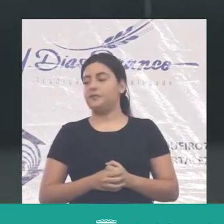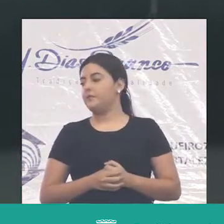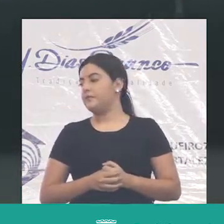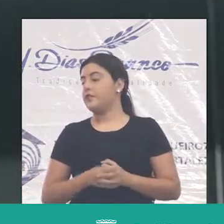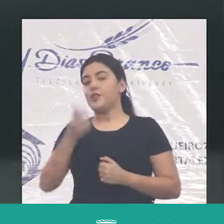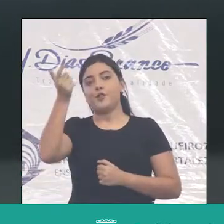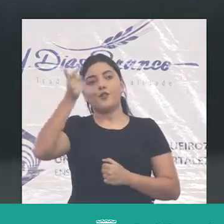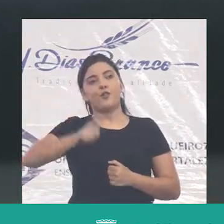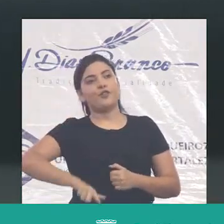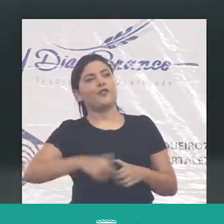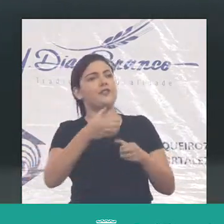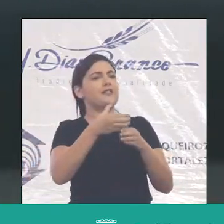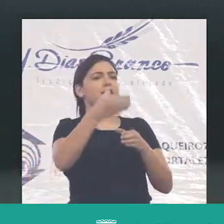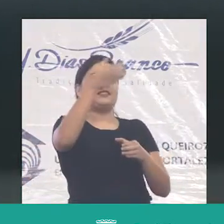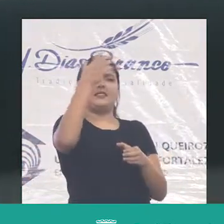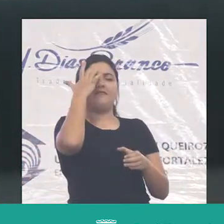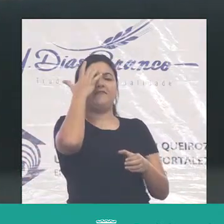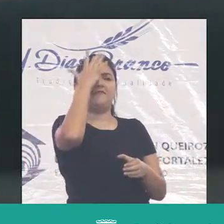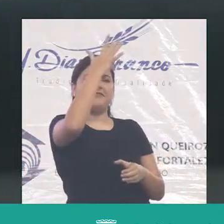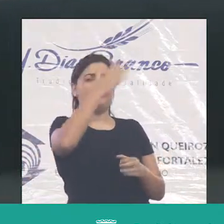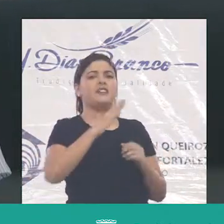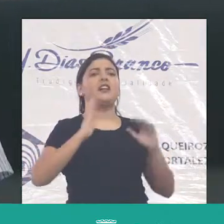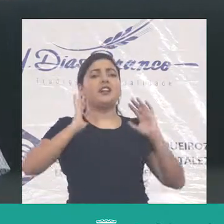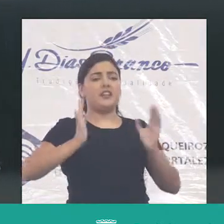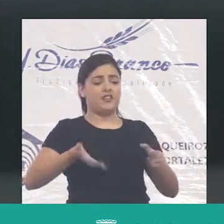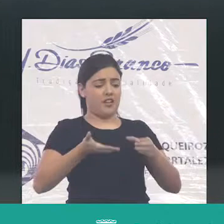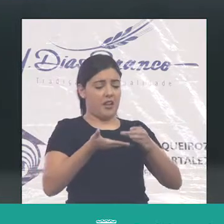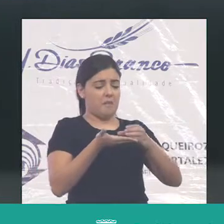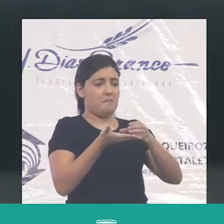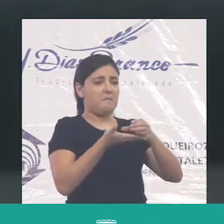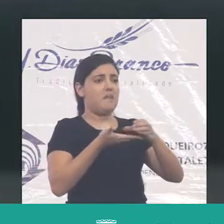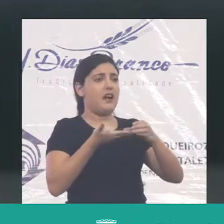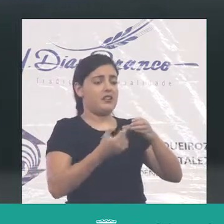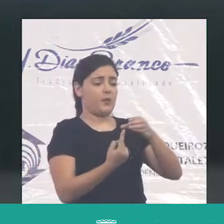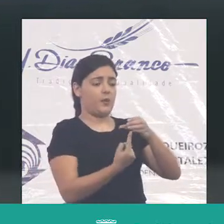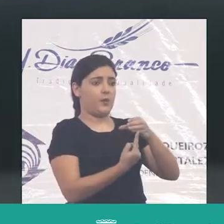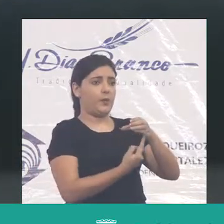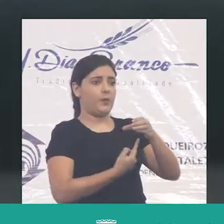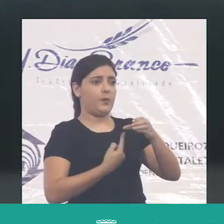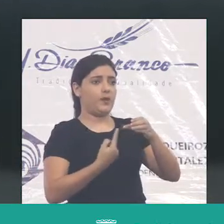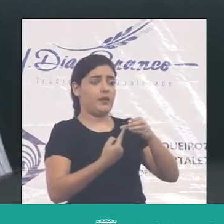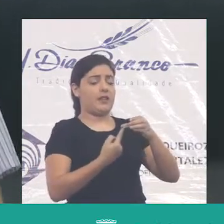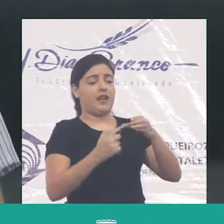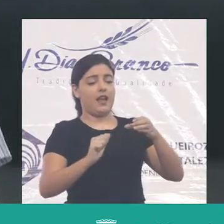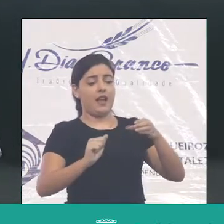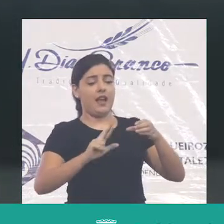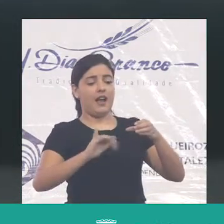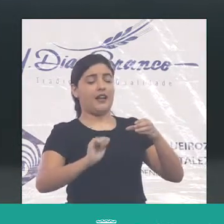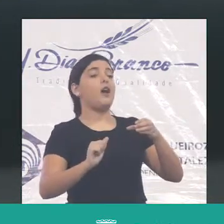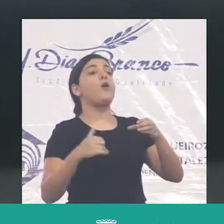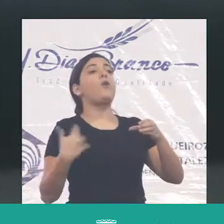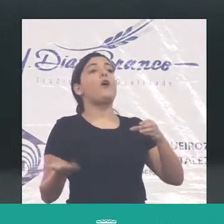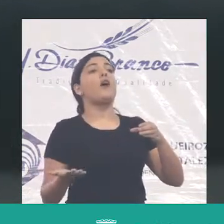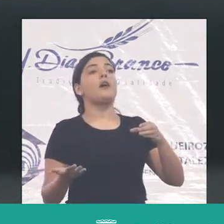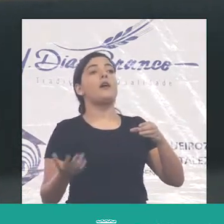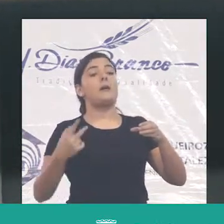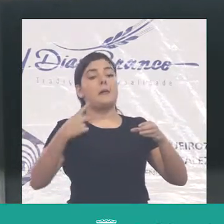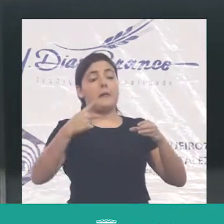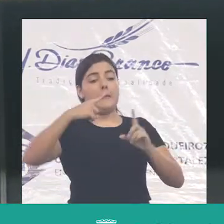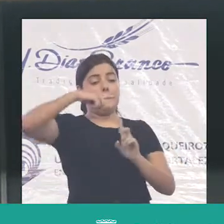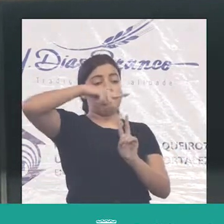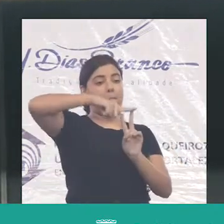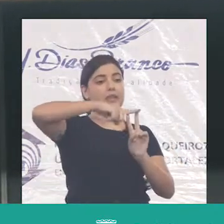Cilindro de novo, coisa boa esse cilindro, né? Porque cilindro eu já sei que a base é redonda. Eu já sei que a área quanto é? πr